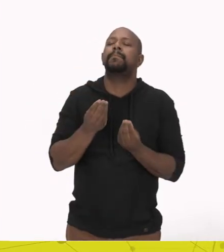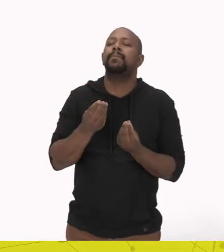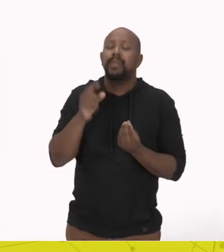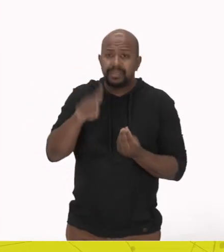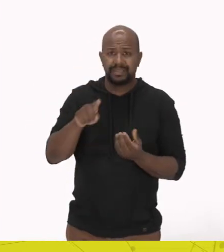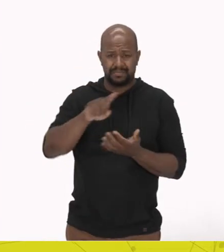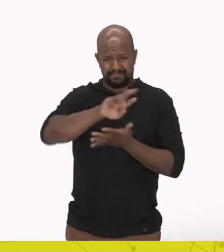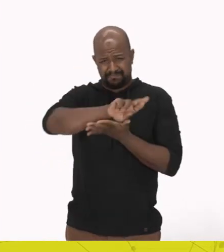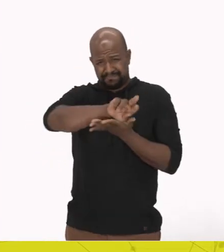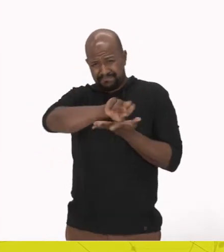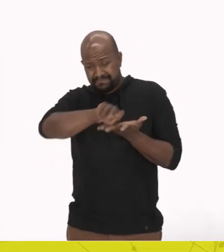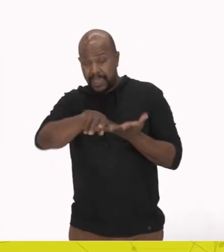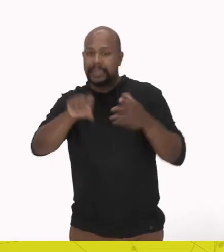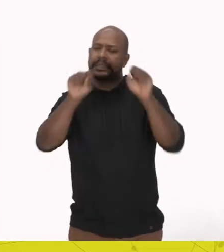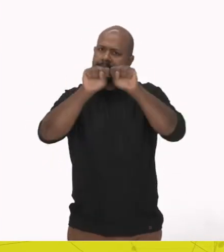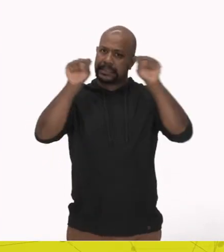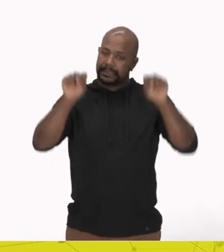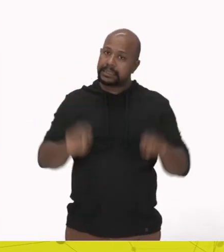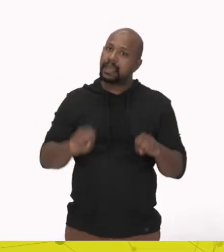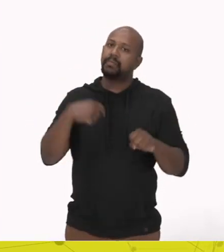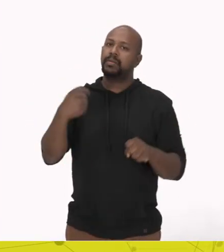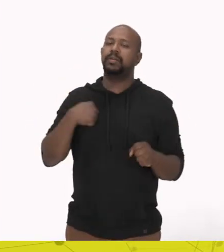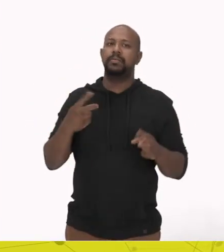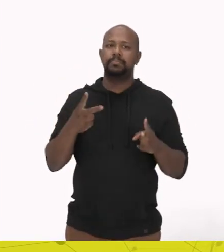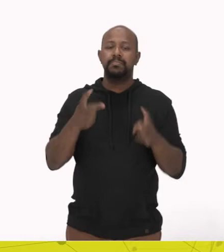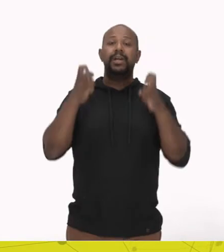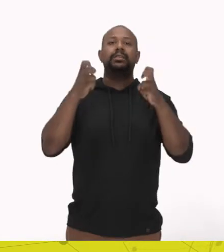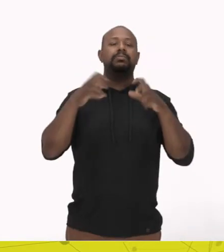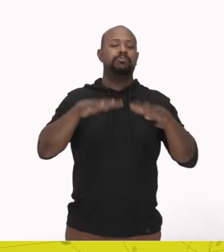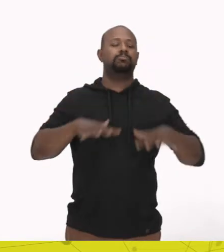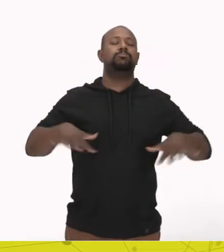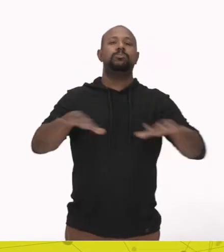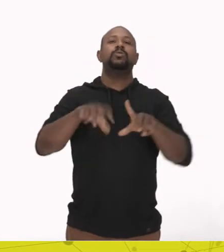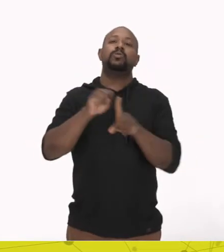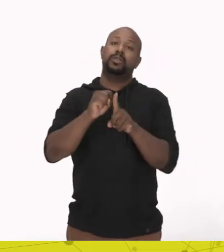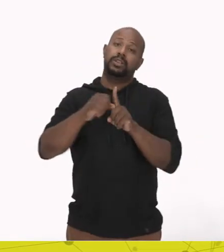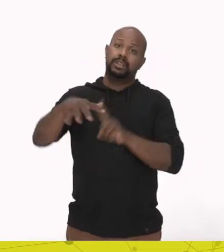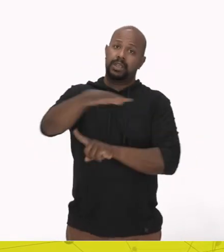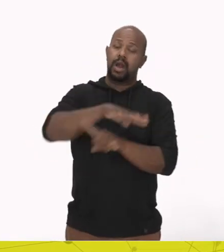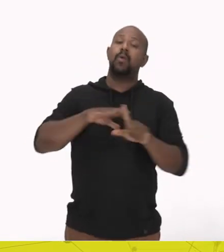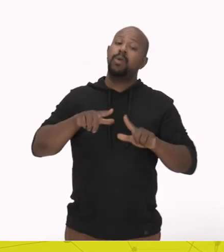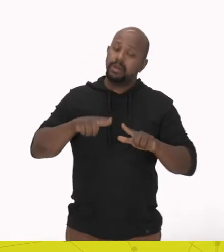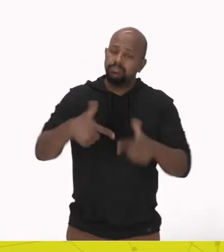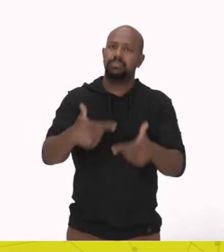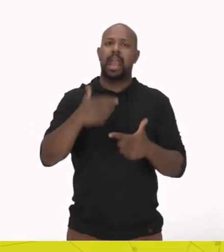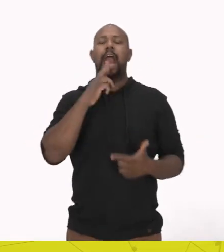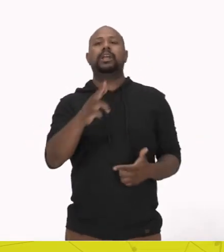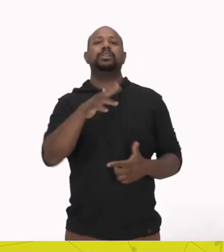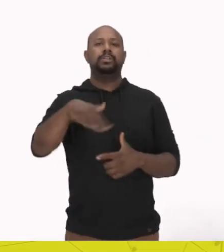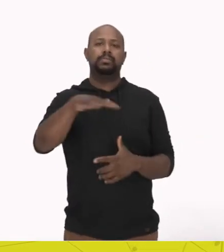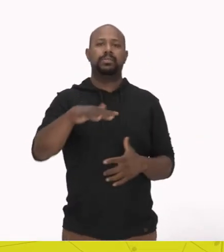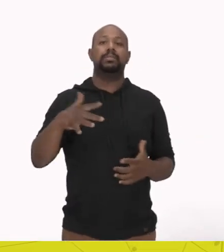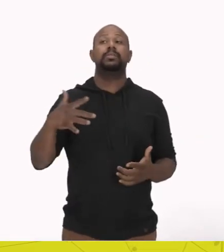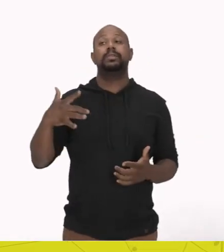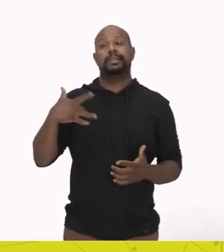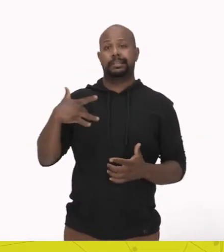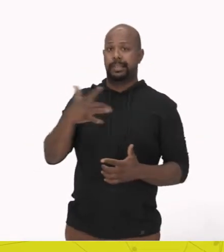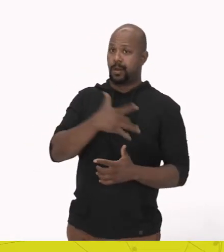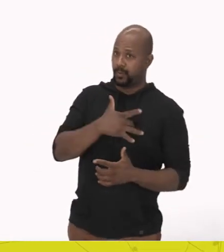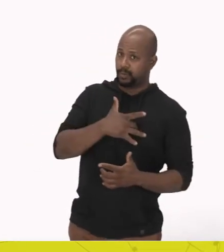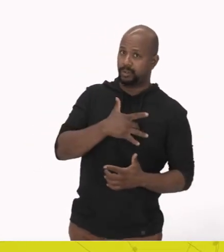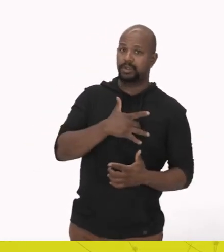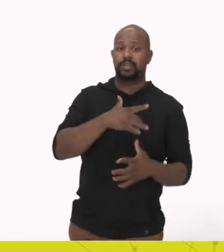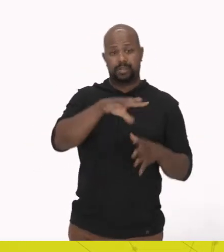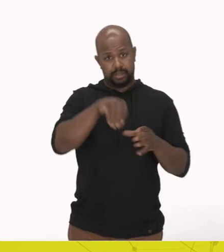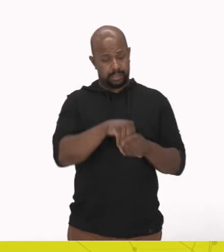paladar são um complexo sistema a partir do qual percebemos o ambiente social e reagimos a ele. Na